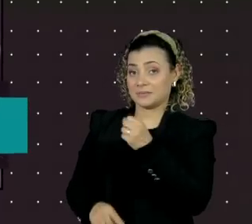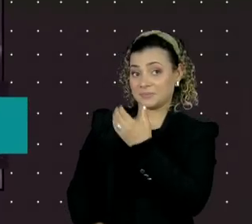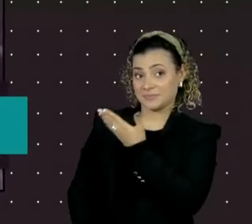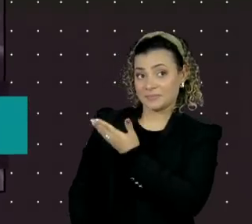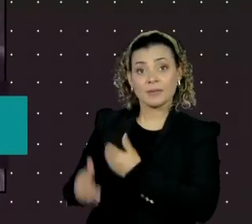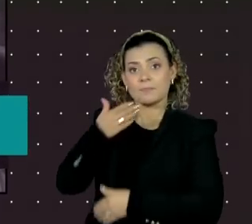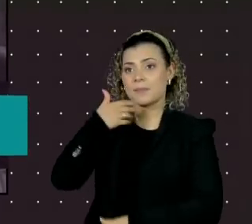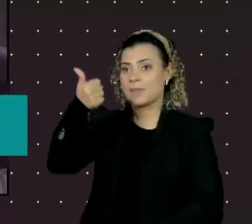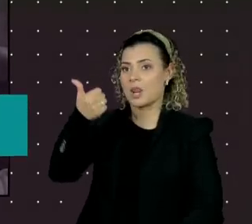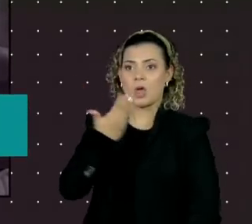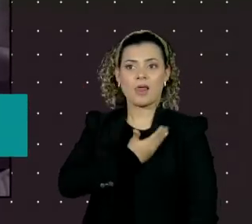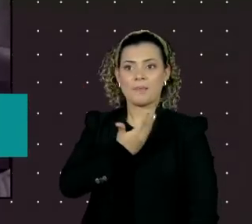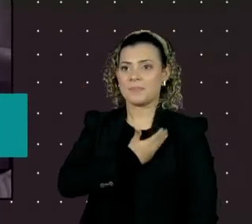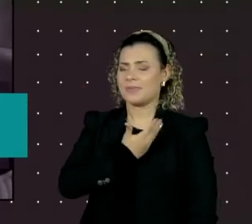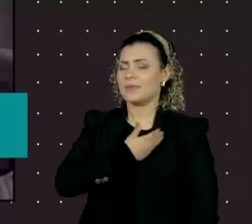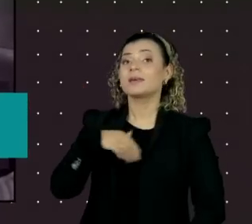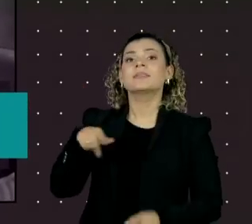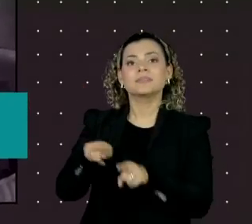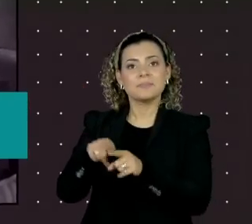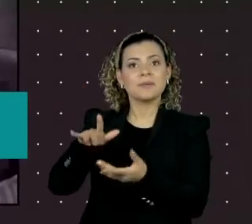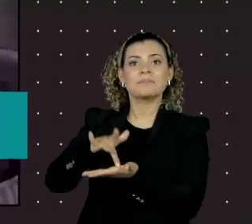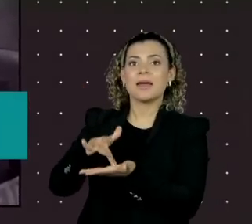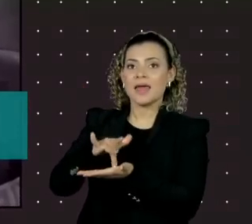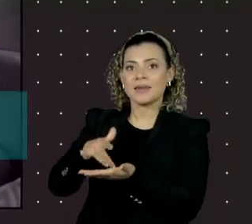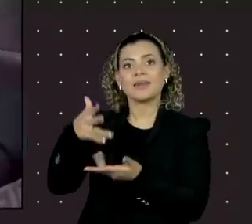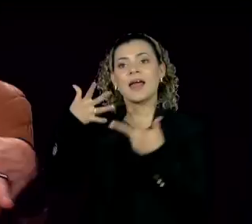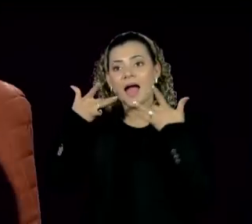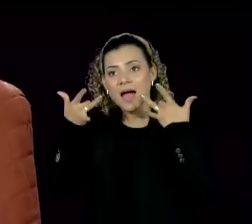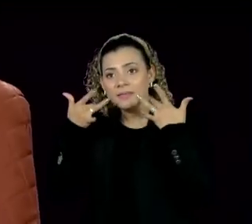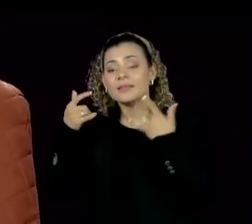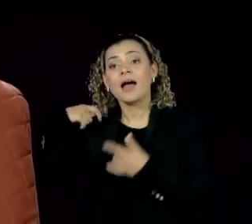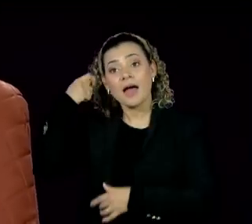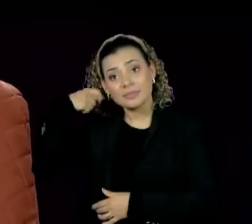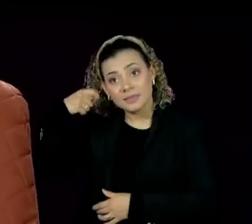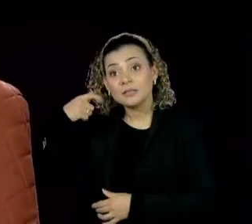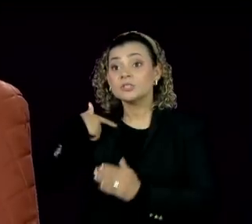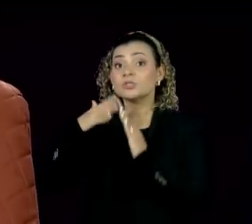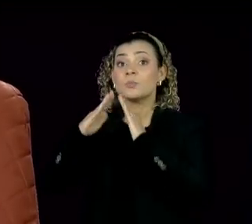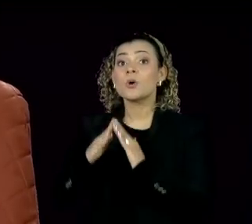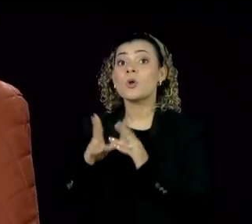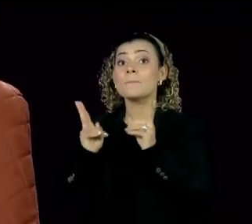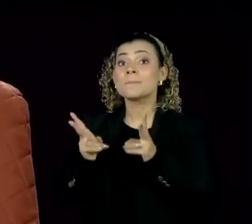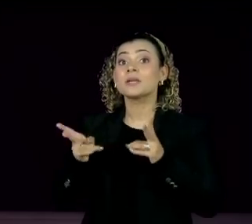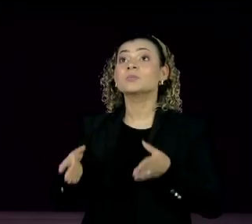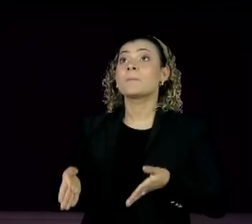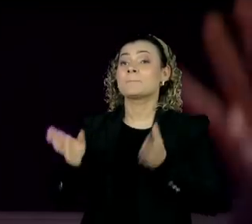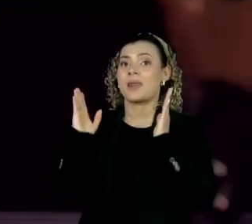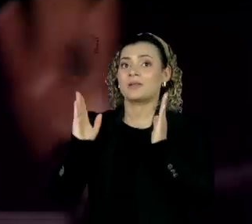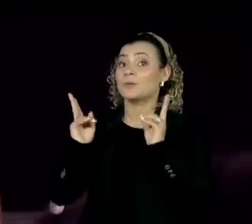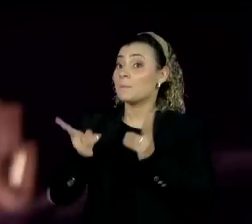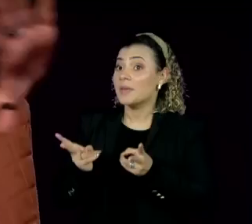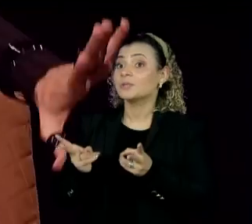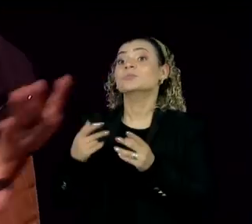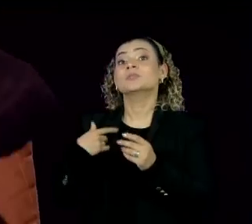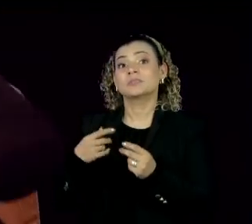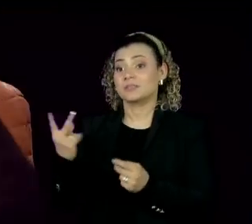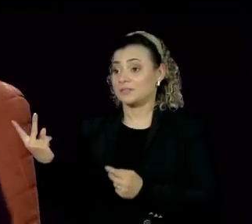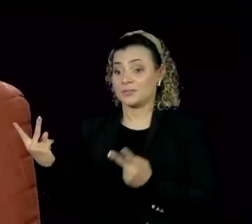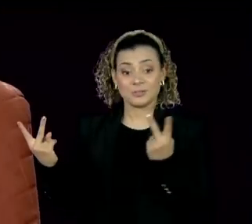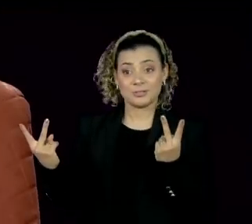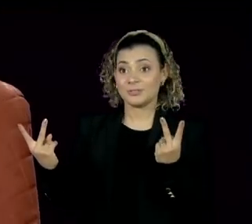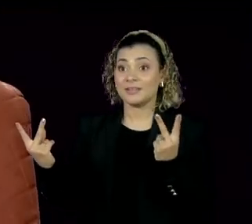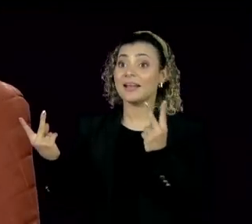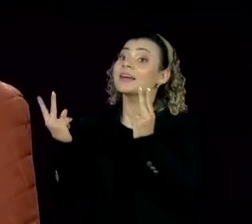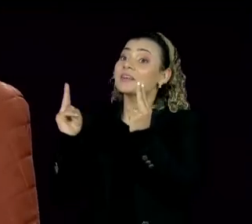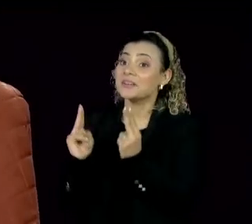minha melhor amiga e que também é bailarina, atriz, e nós moramos juntos no mesmo apartamento, a gente dividiu um apartamento, o Léo e a Cris e eu e